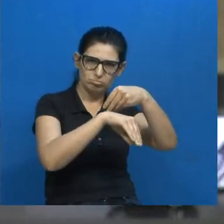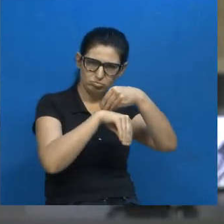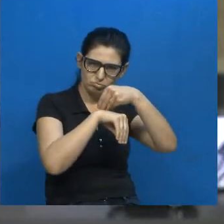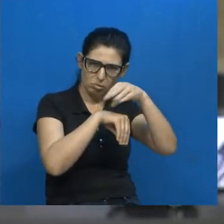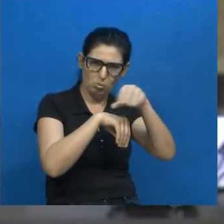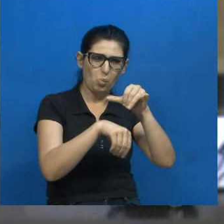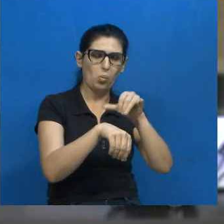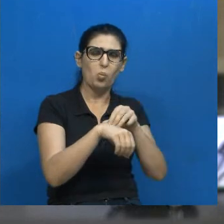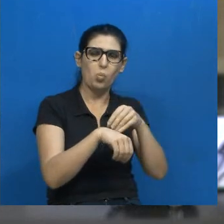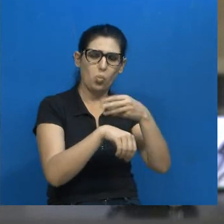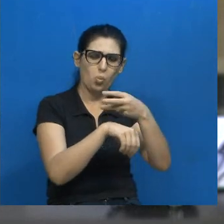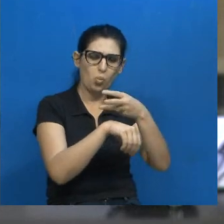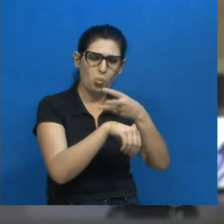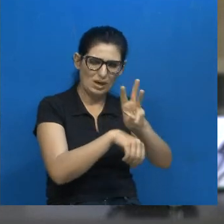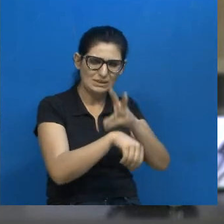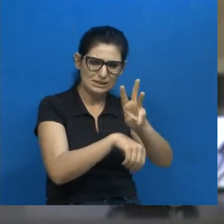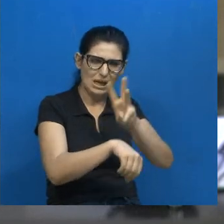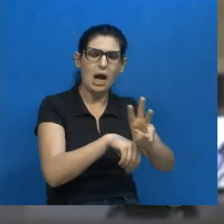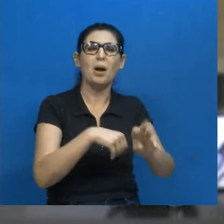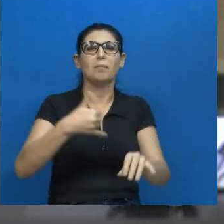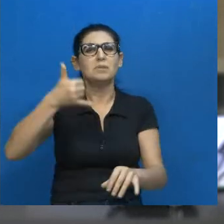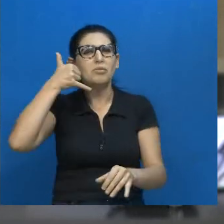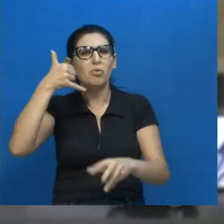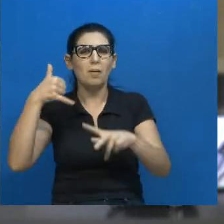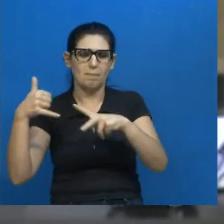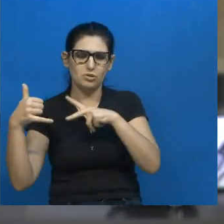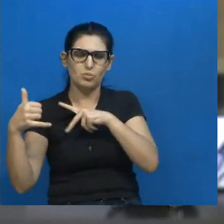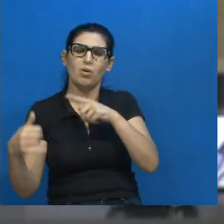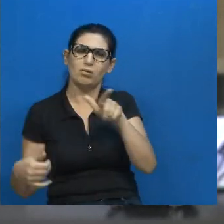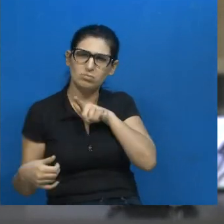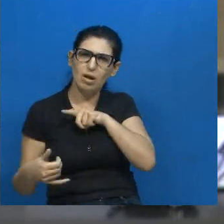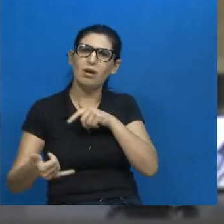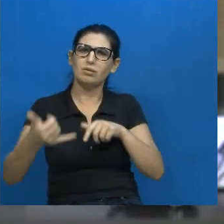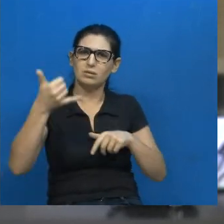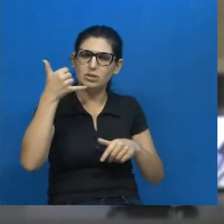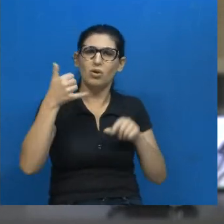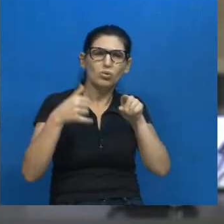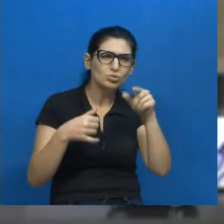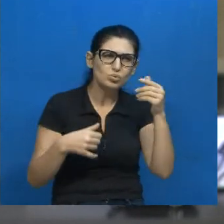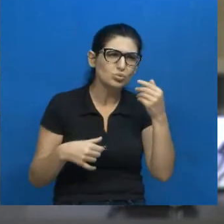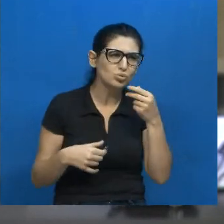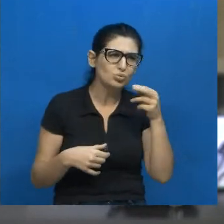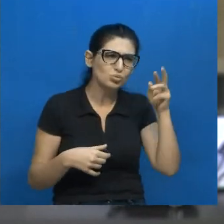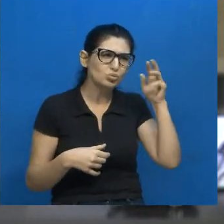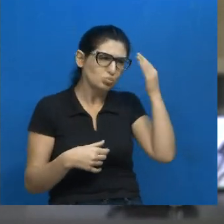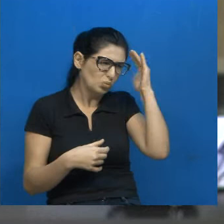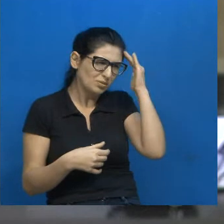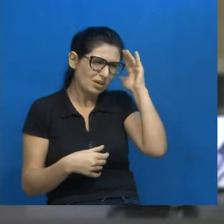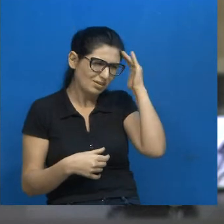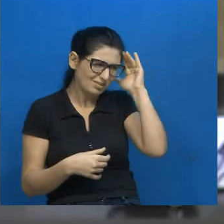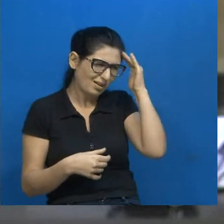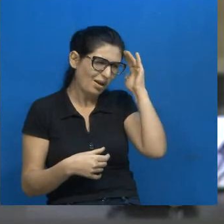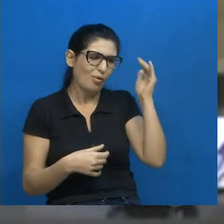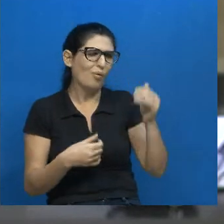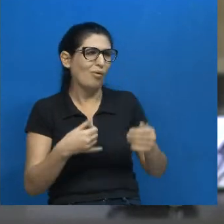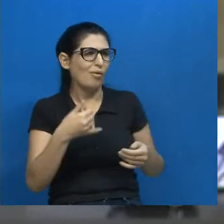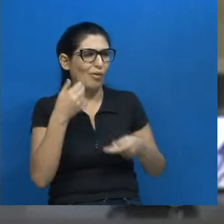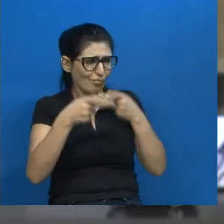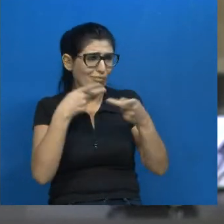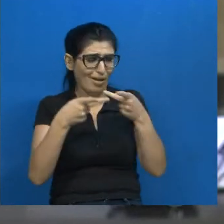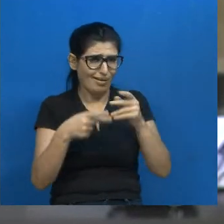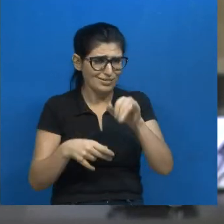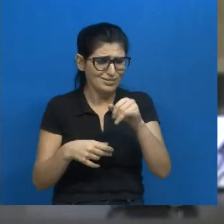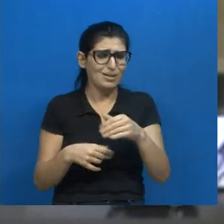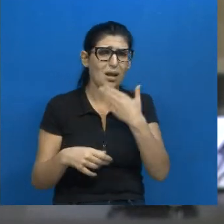senhor tem meu telefone pessoal, ao entendimento, não sei se o senhor entendeu quando eu afirmei essa situação, mas